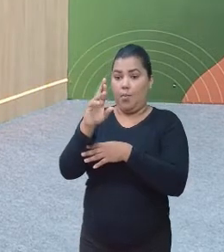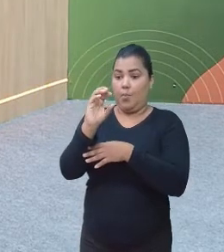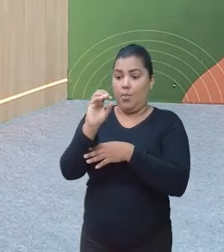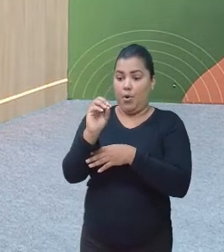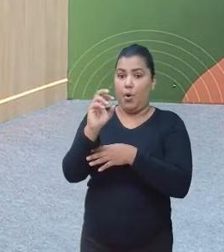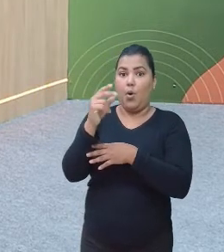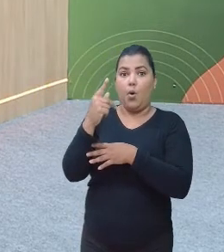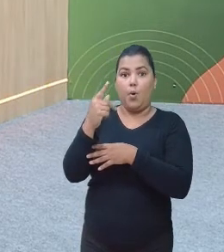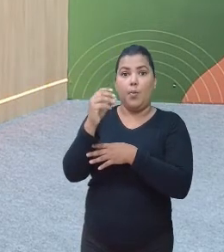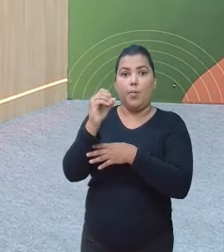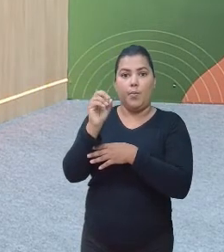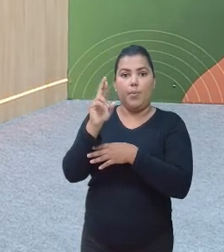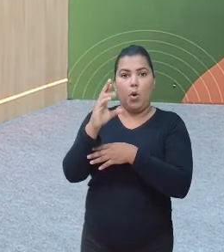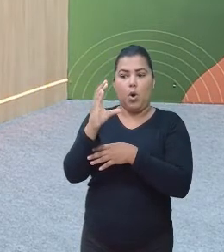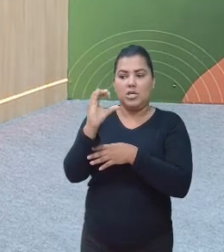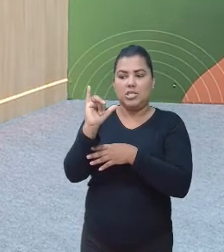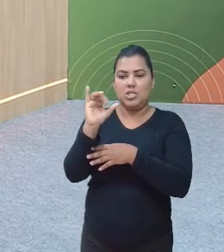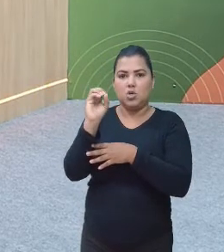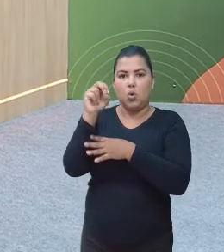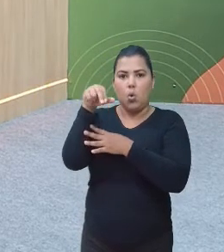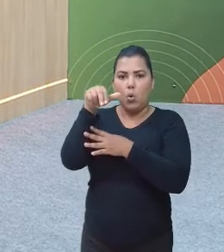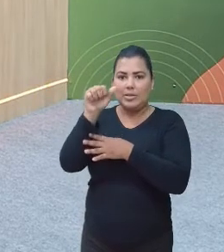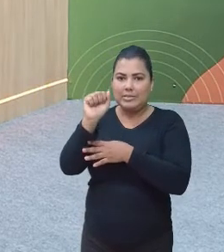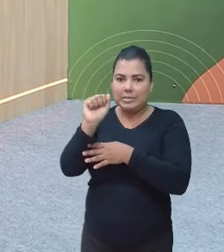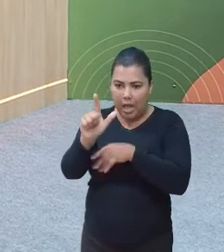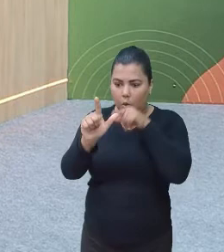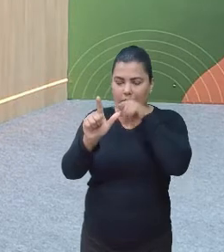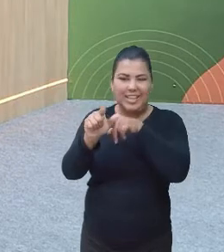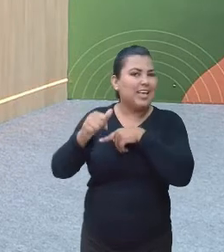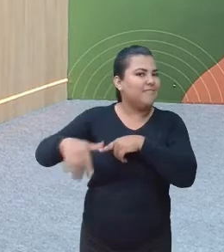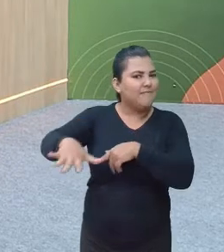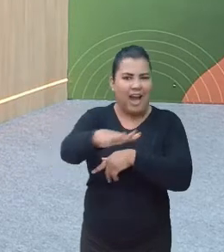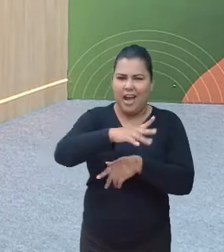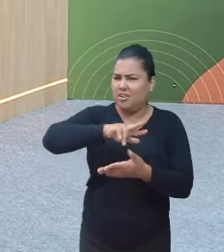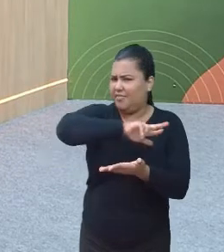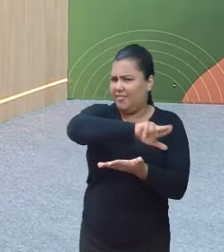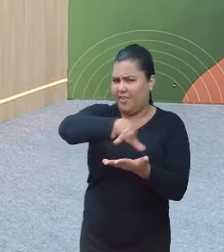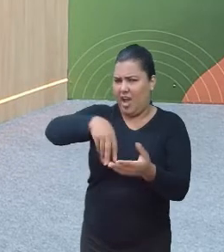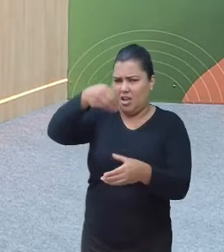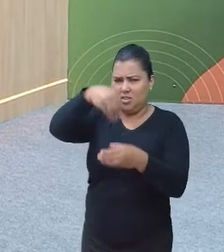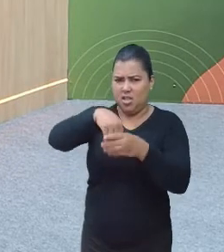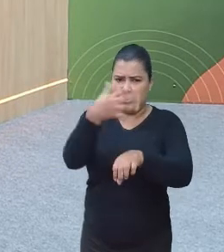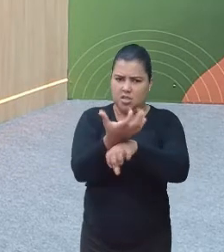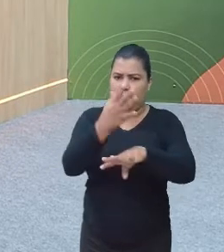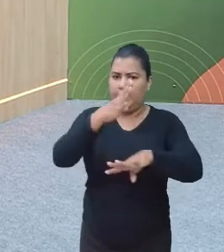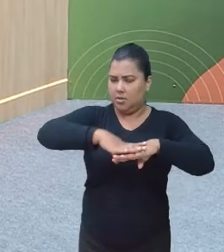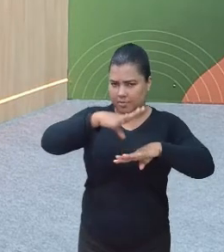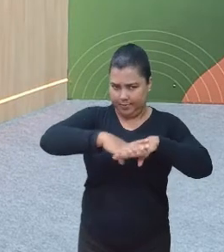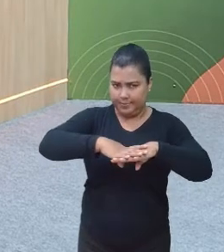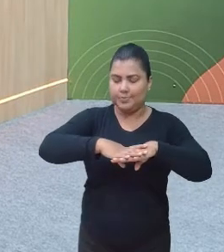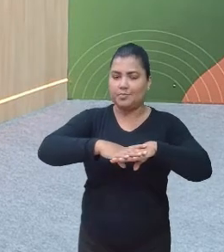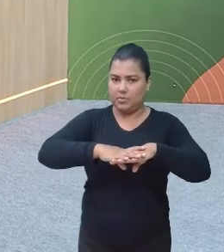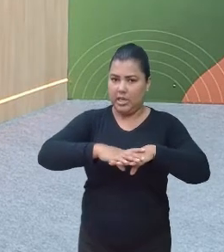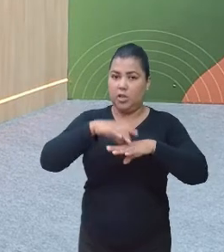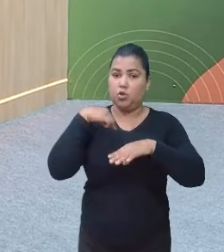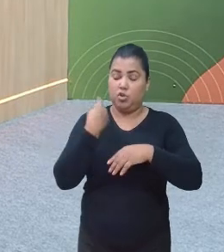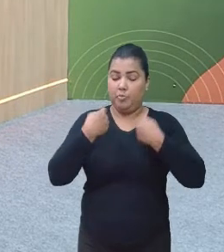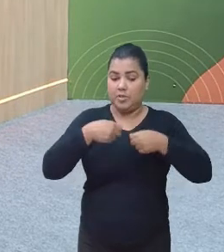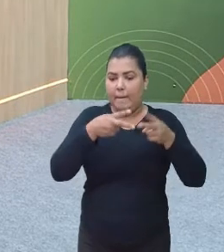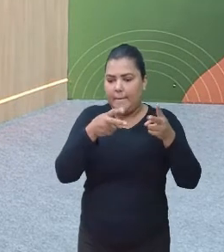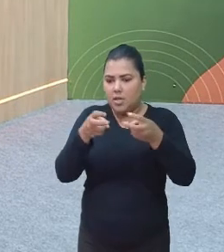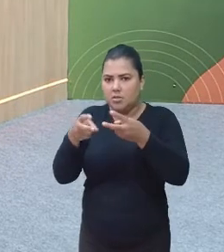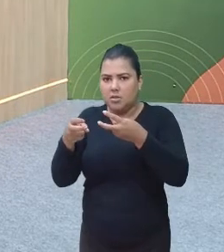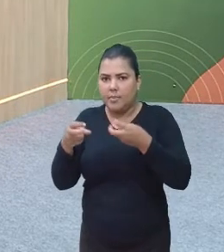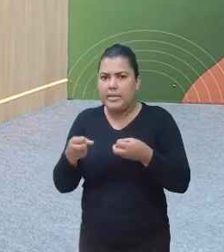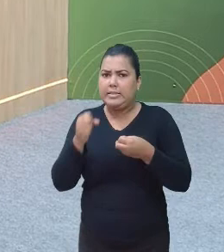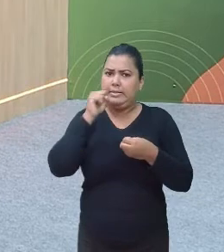ela aparece em diversos pontos da matemática, e nesse caso aqui a gente vai tentar observar se essas dimensões foram proporcionais, ou